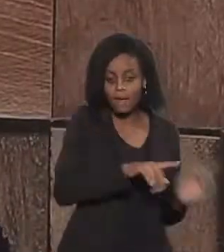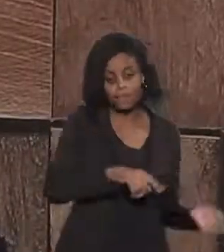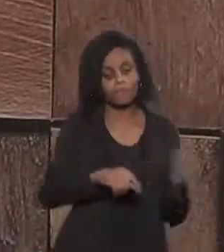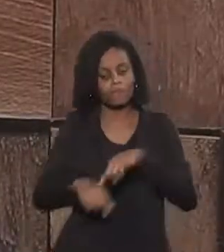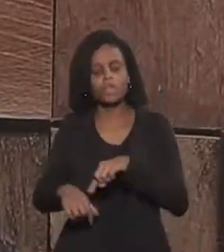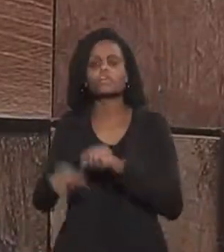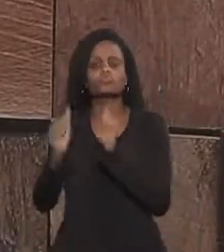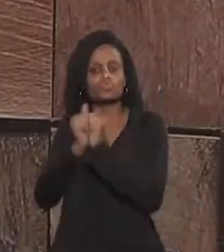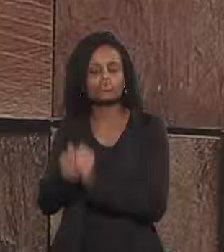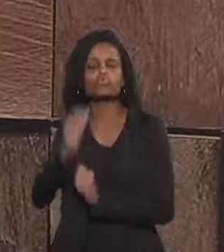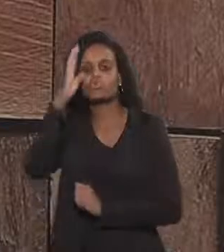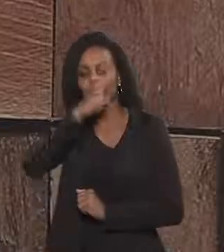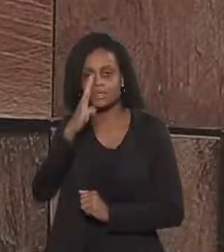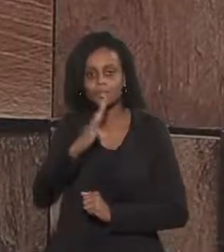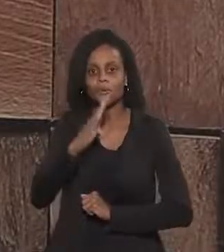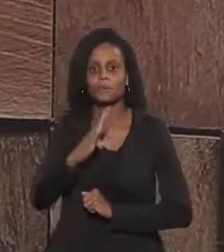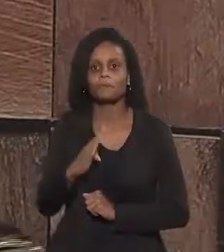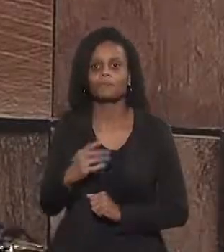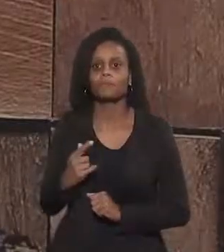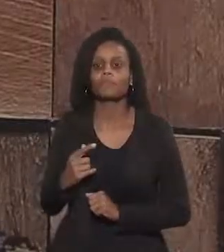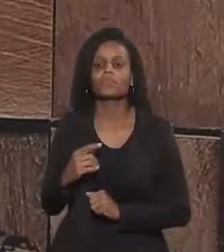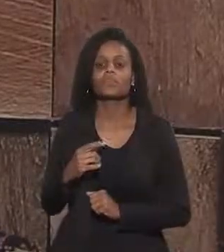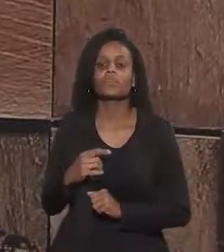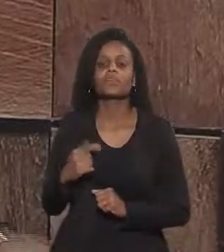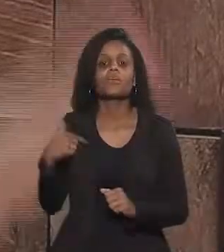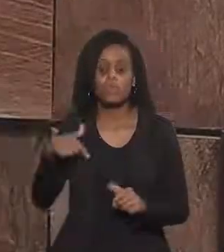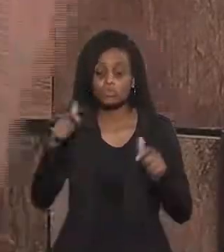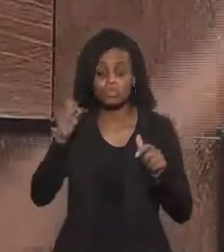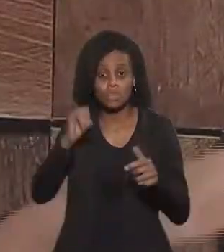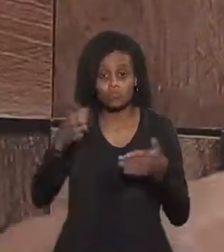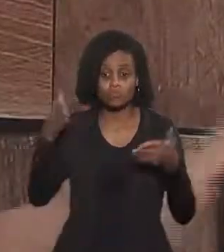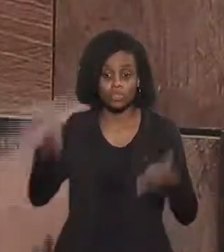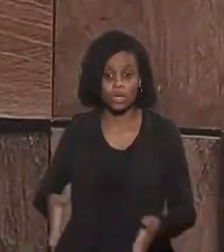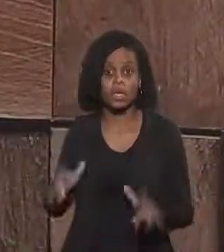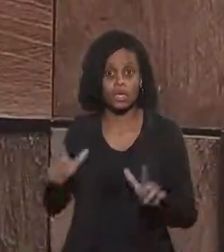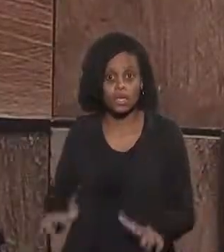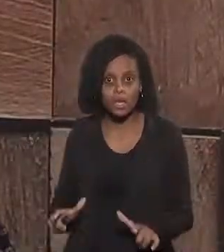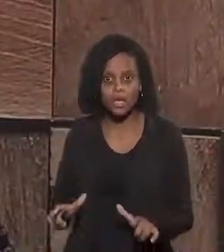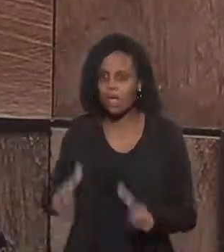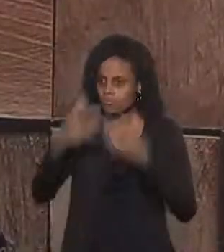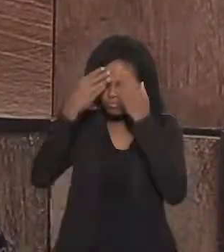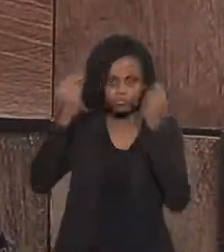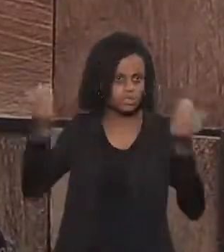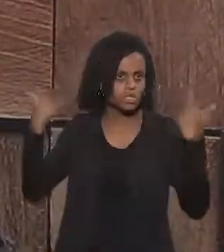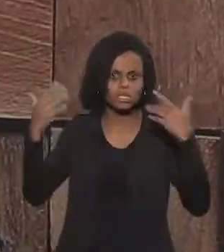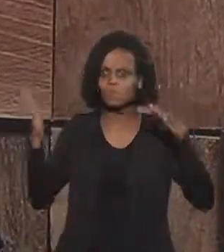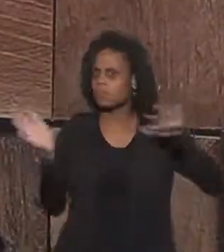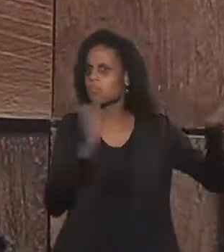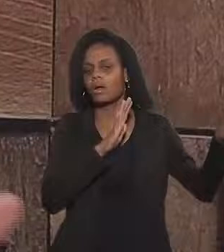coisa, eu só estou em um lugar de cada vez, eu estava aqui, acabou. Então não se chora leite derramado.